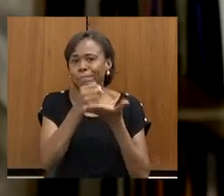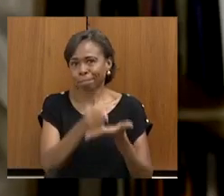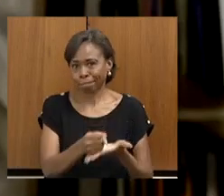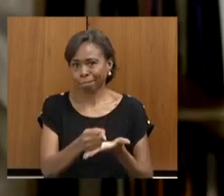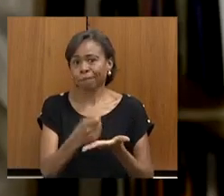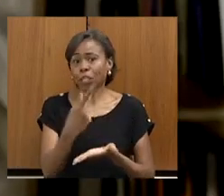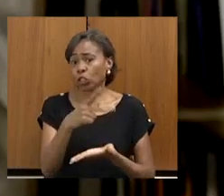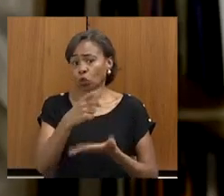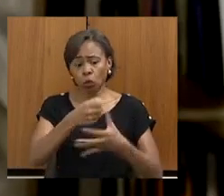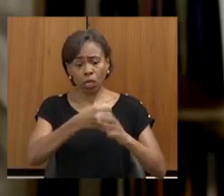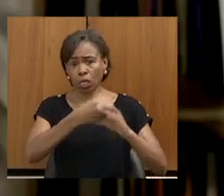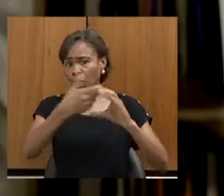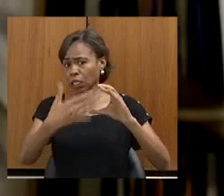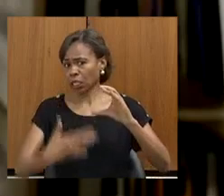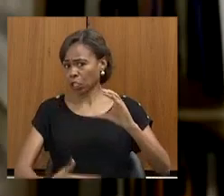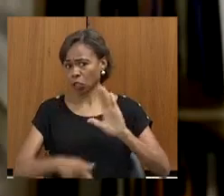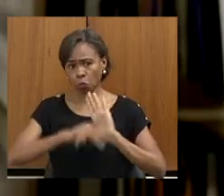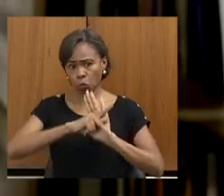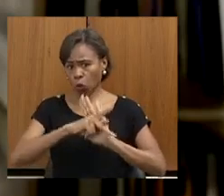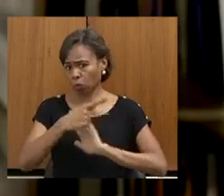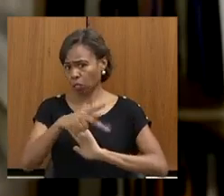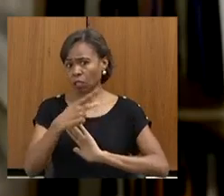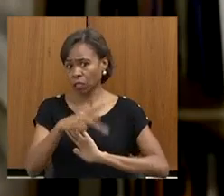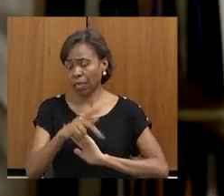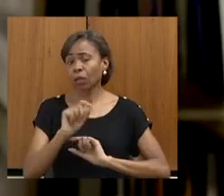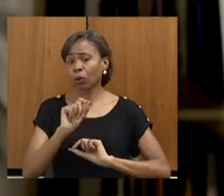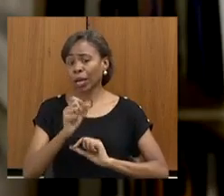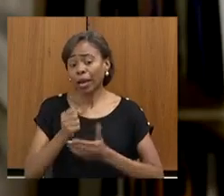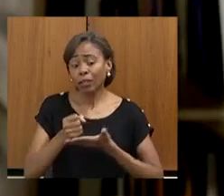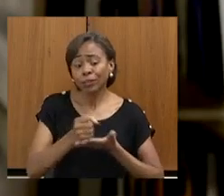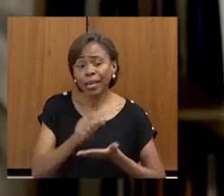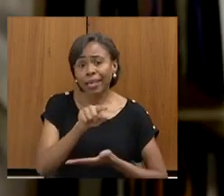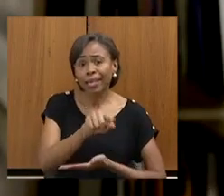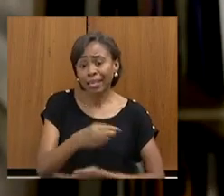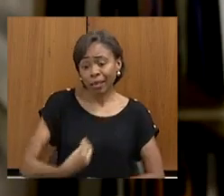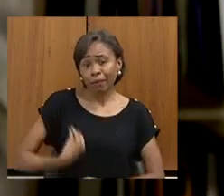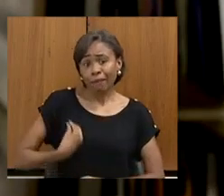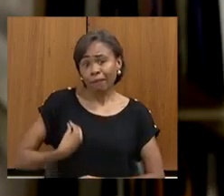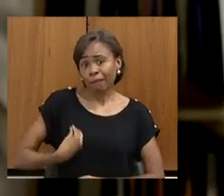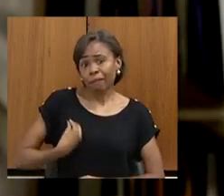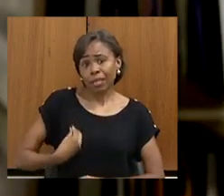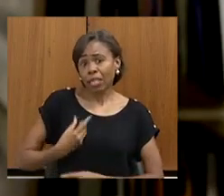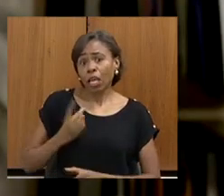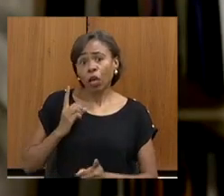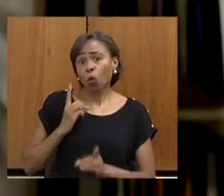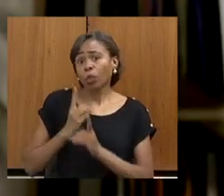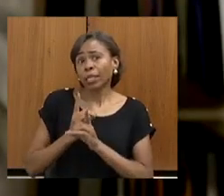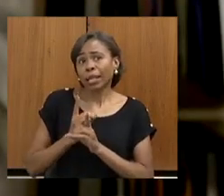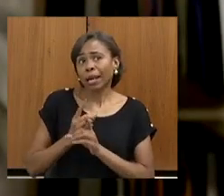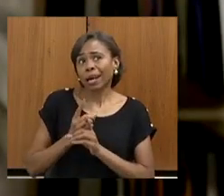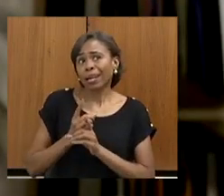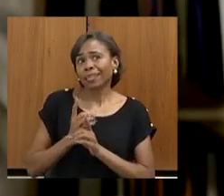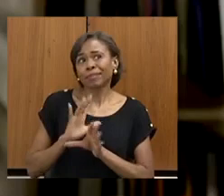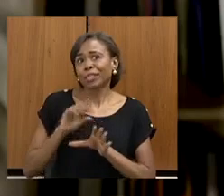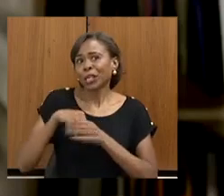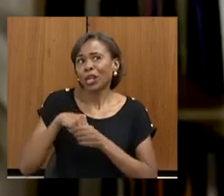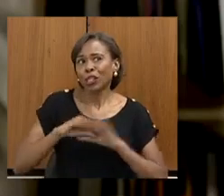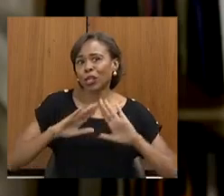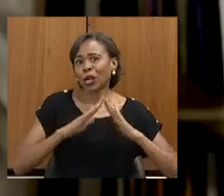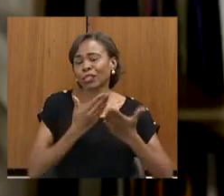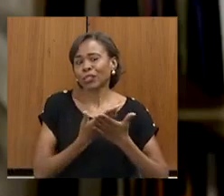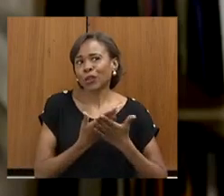suas características singulares encontrar um lugar na vida escolar, acadêmica e